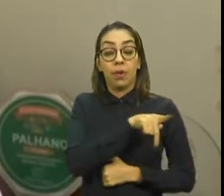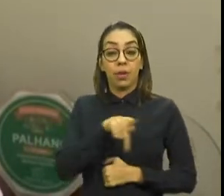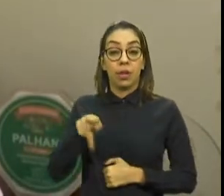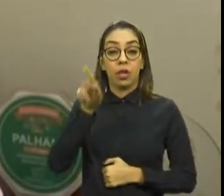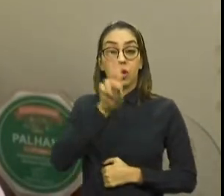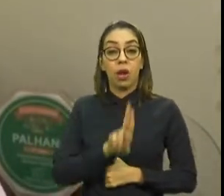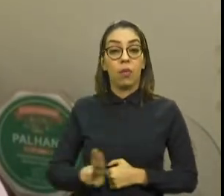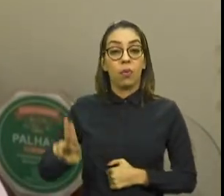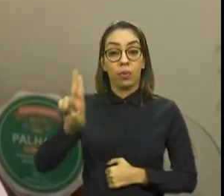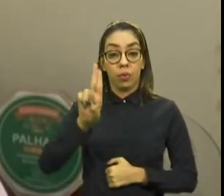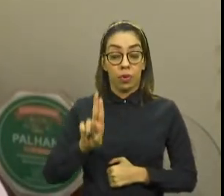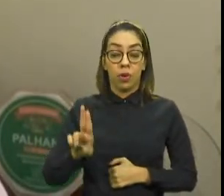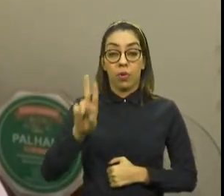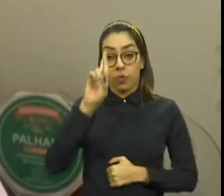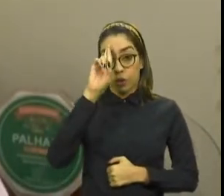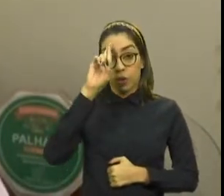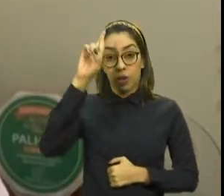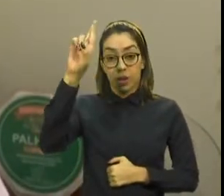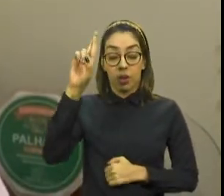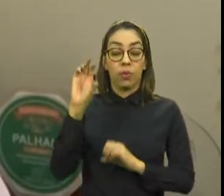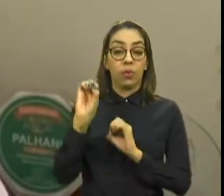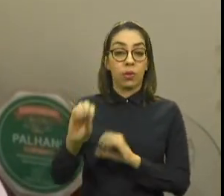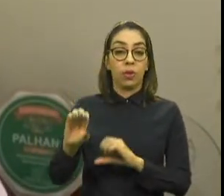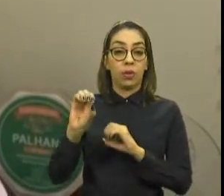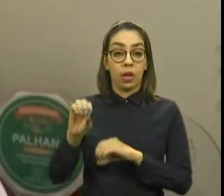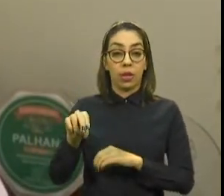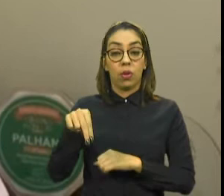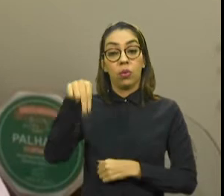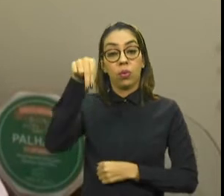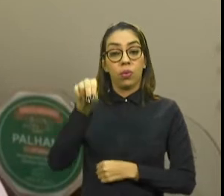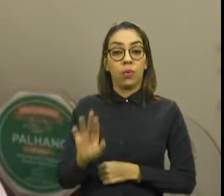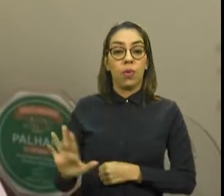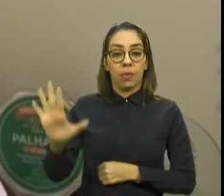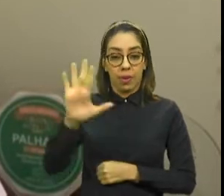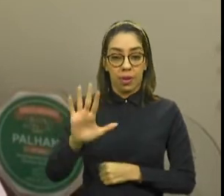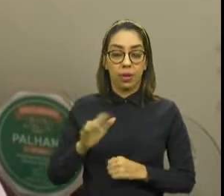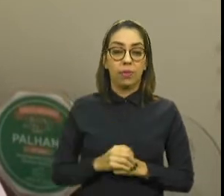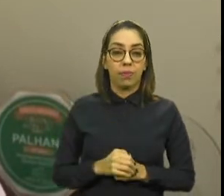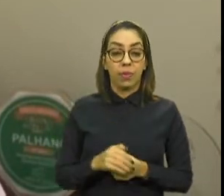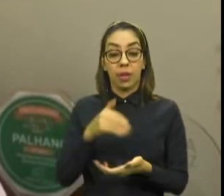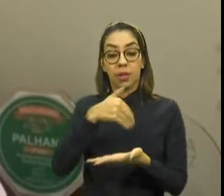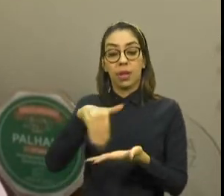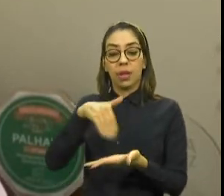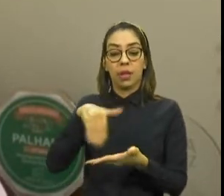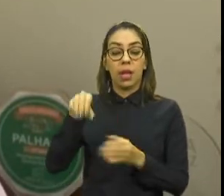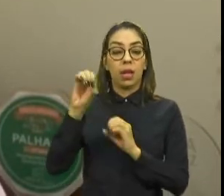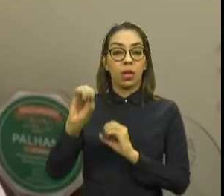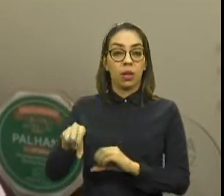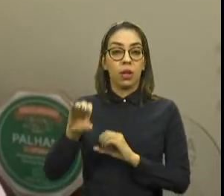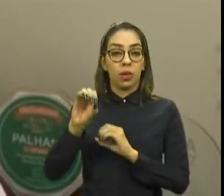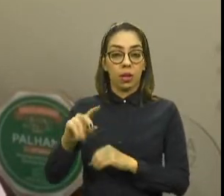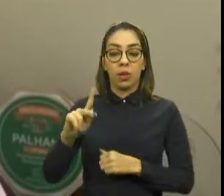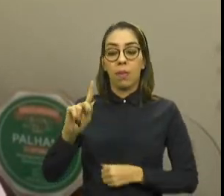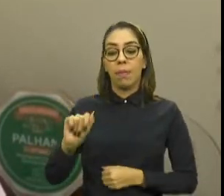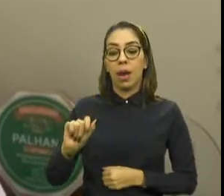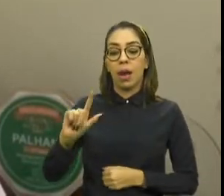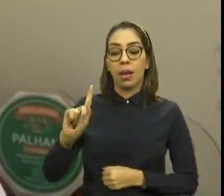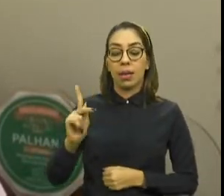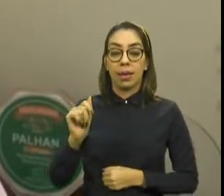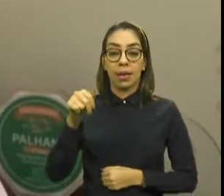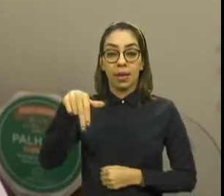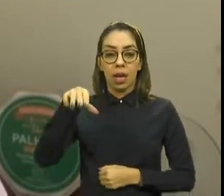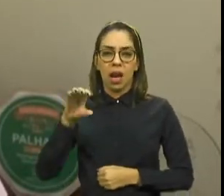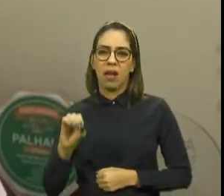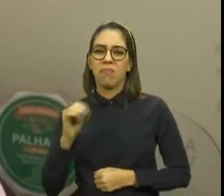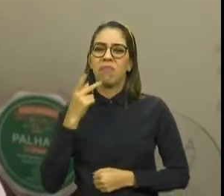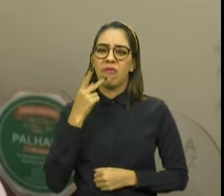Dirigentes Municipais de Educação da Região Nordeste e secretário de Educação de Palhano, mostra preocupação com a